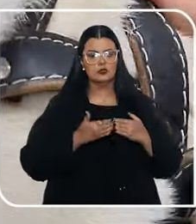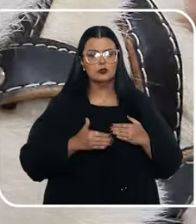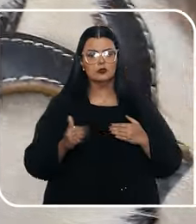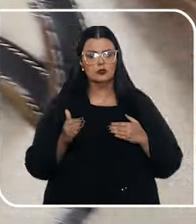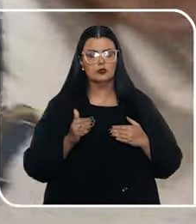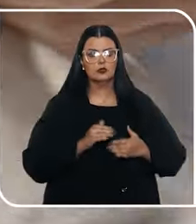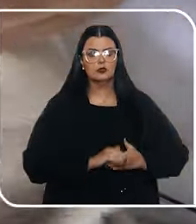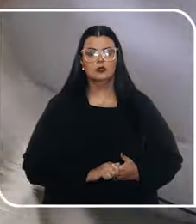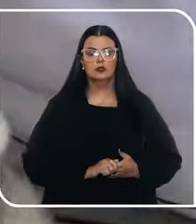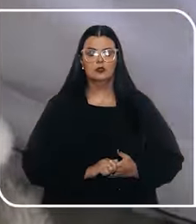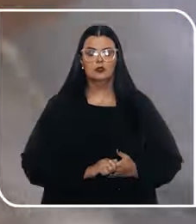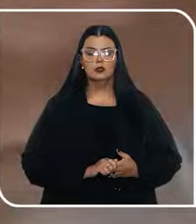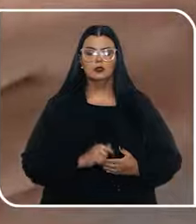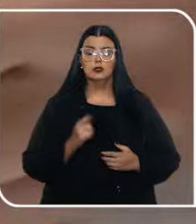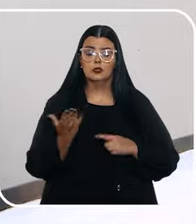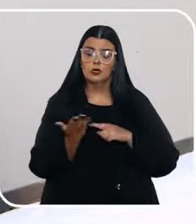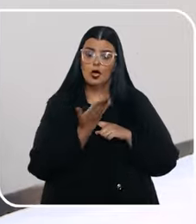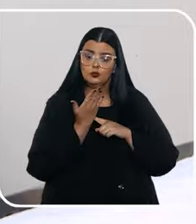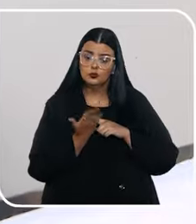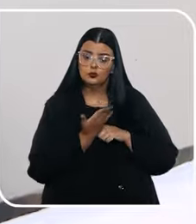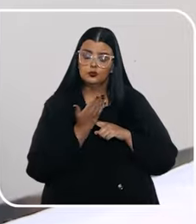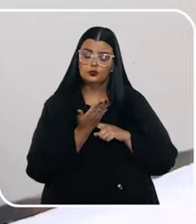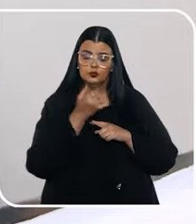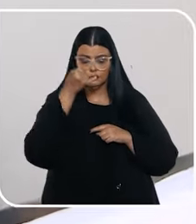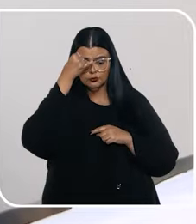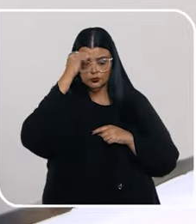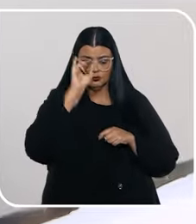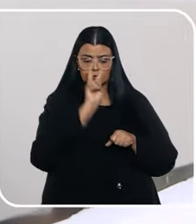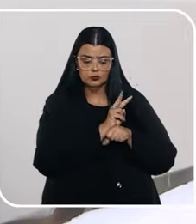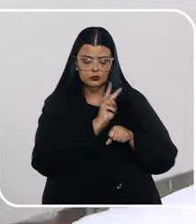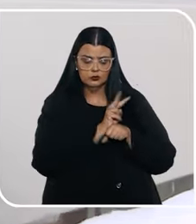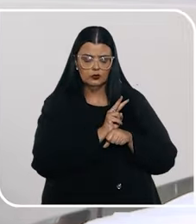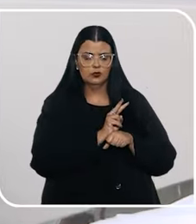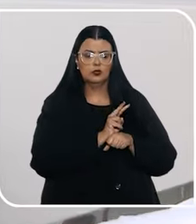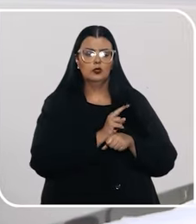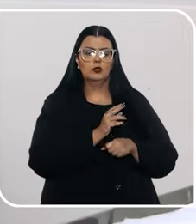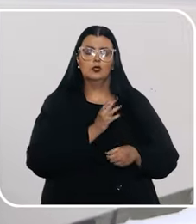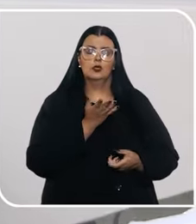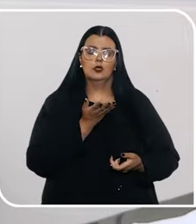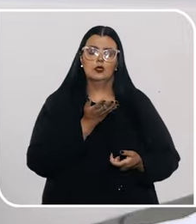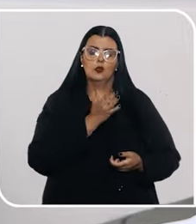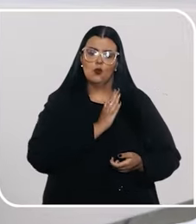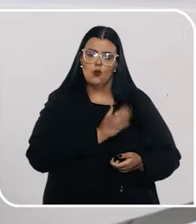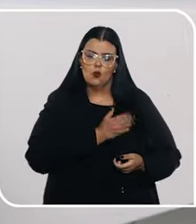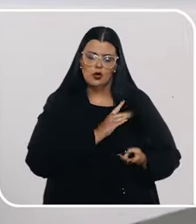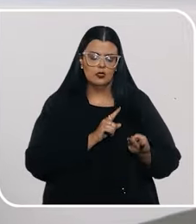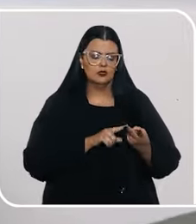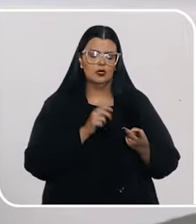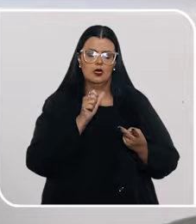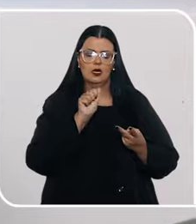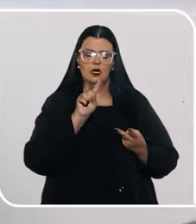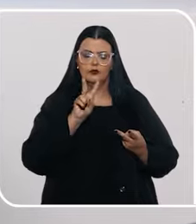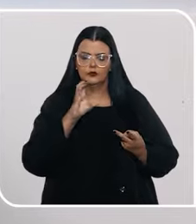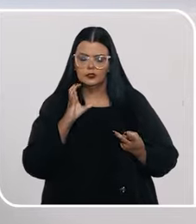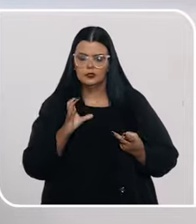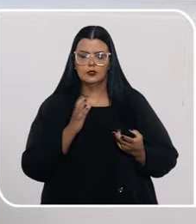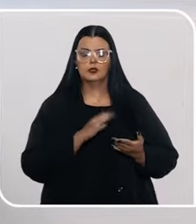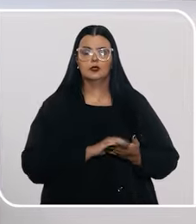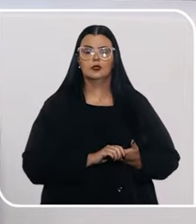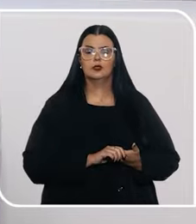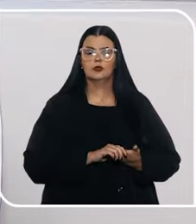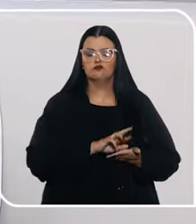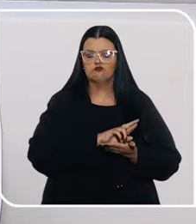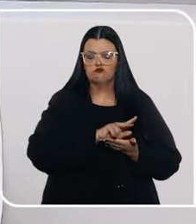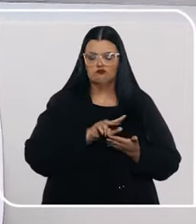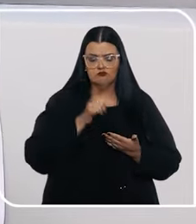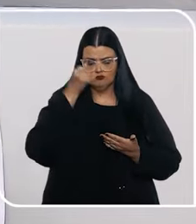século, nos ajudando a prevenir doenças cardiorrespiratórias e AVCs por vezes,